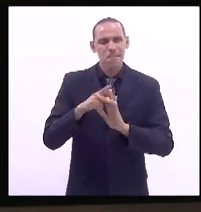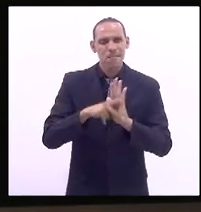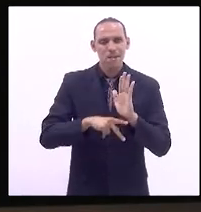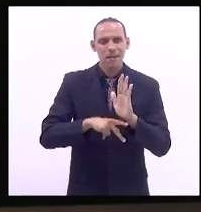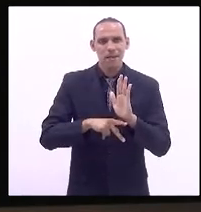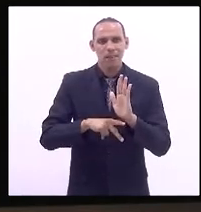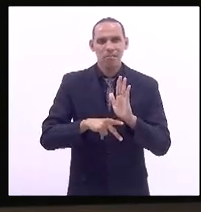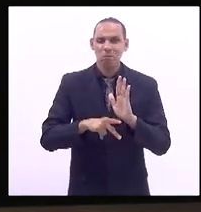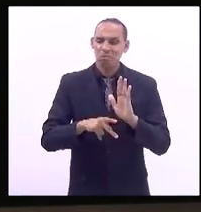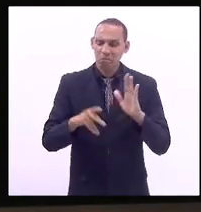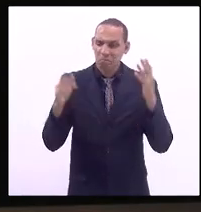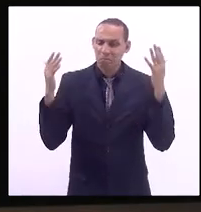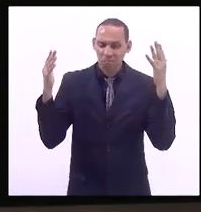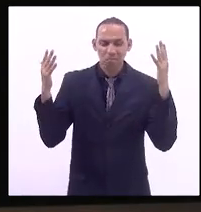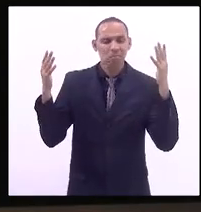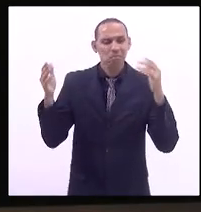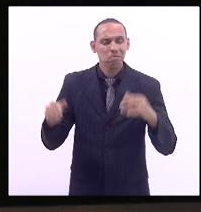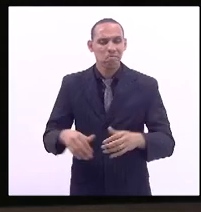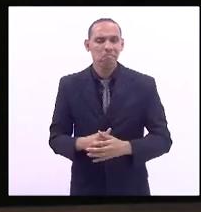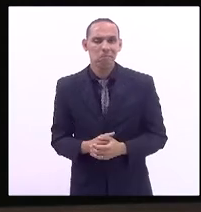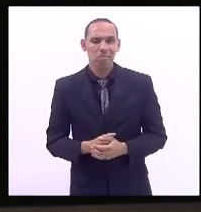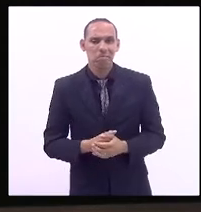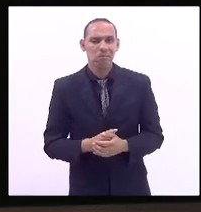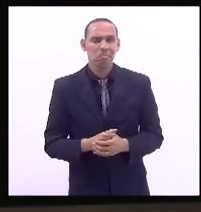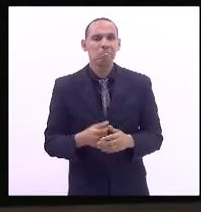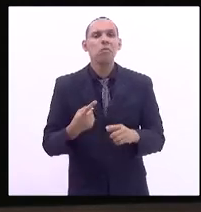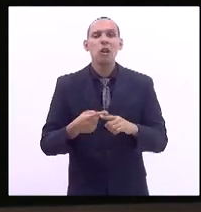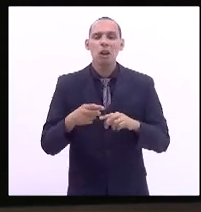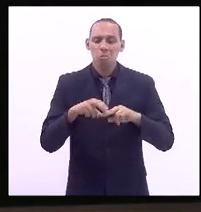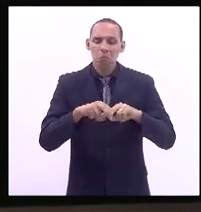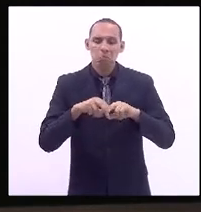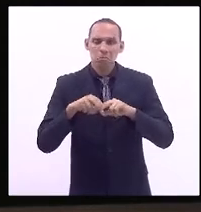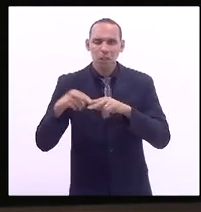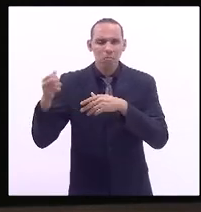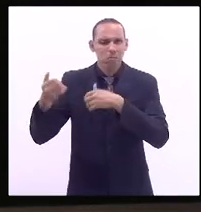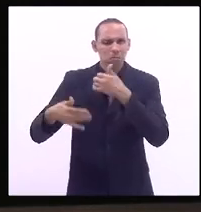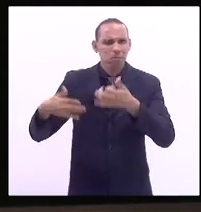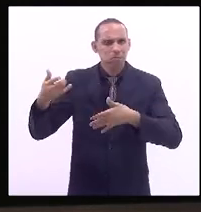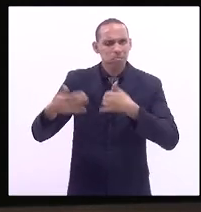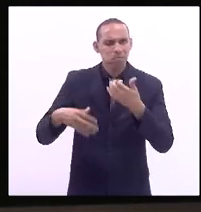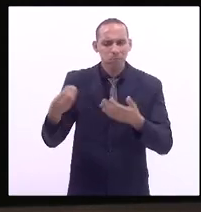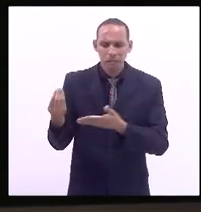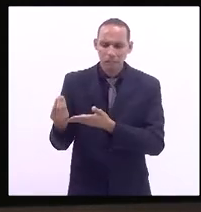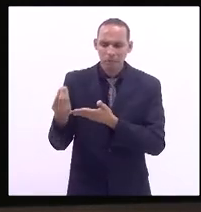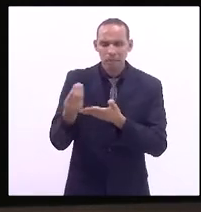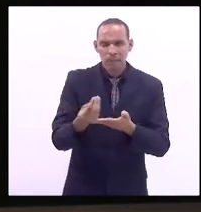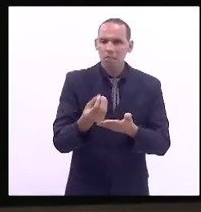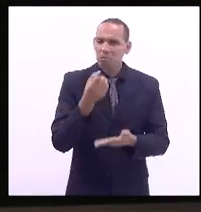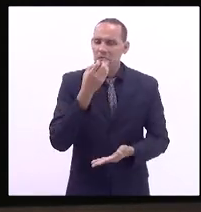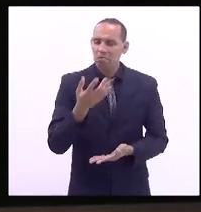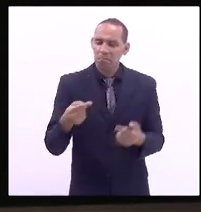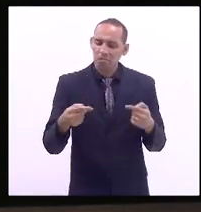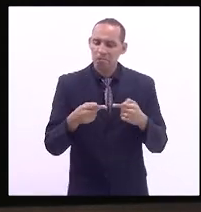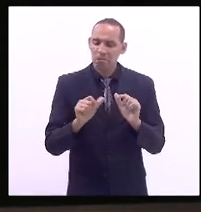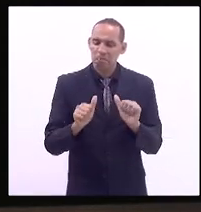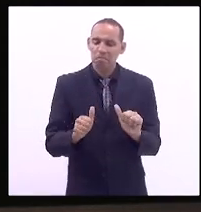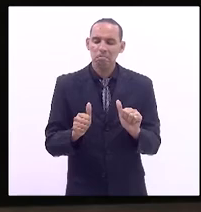é louvável até pela justificativa que ele traz agora